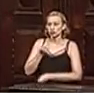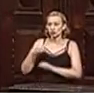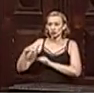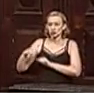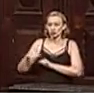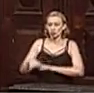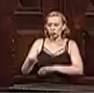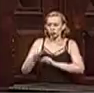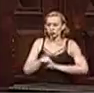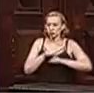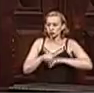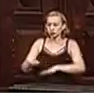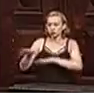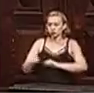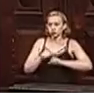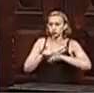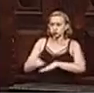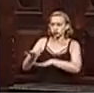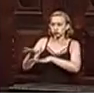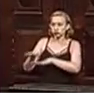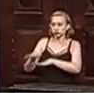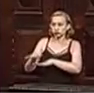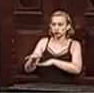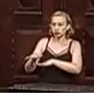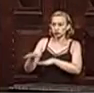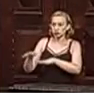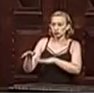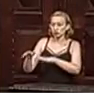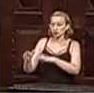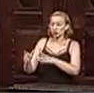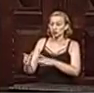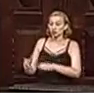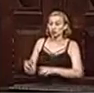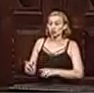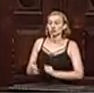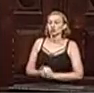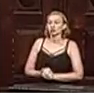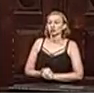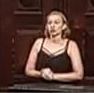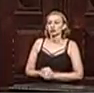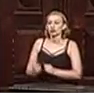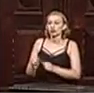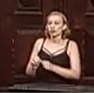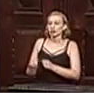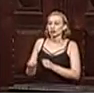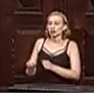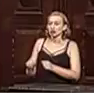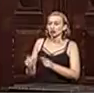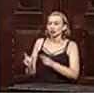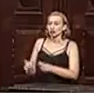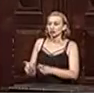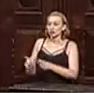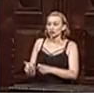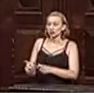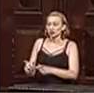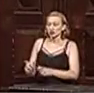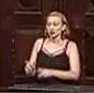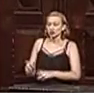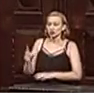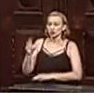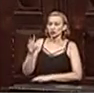Exército, a ocupação feita por grevistas na Companhia Siderúrgica Nacional de Volta